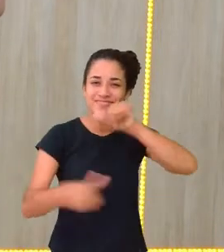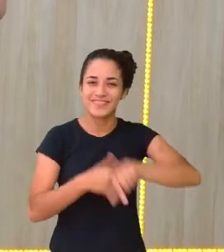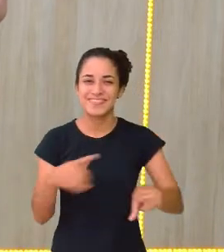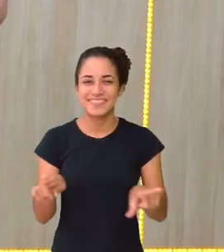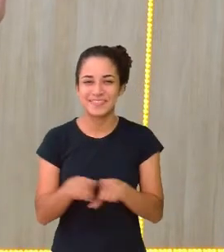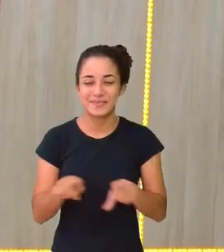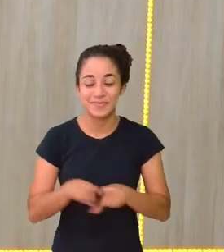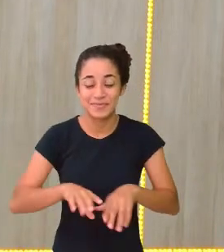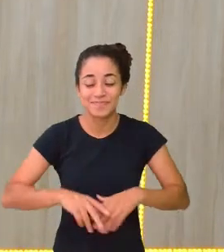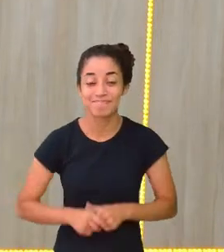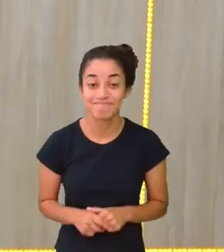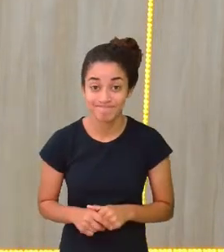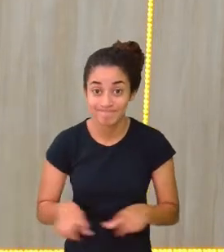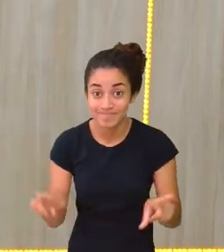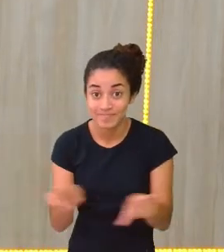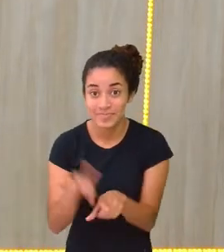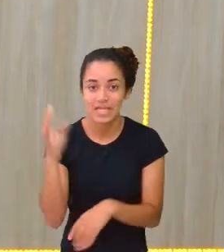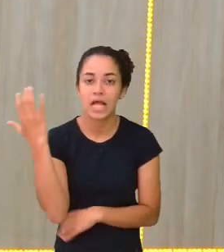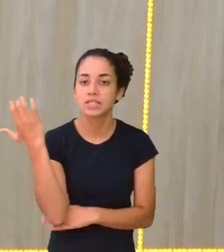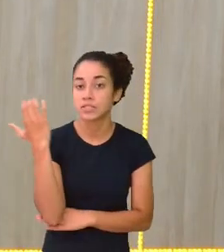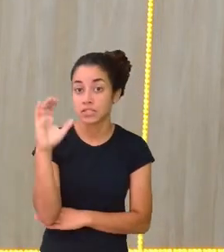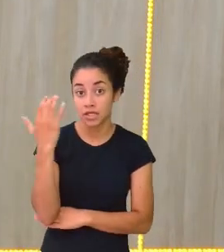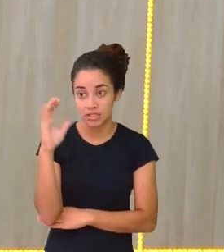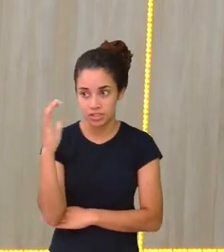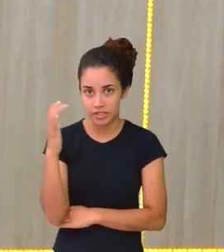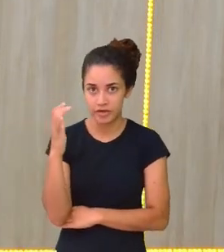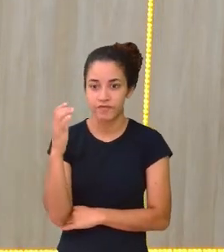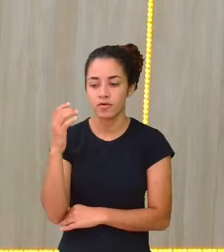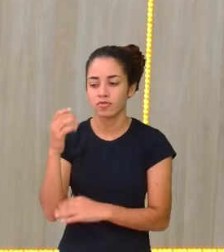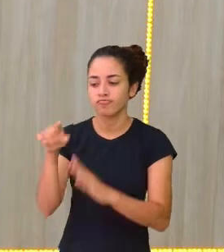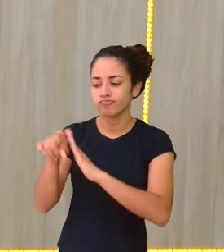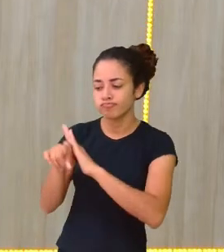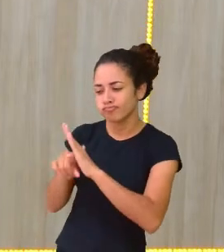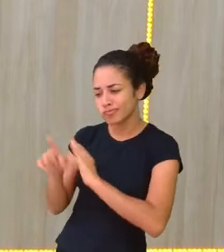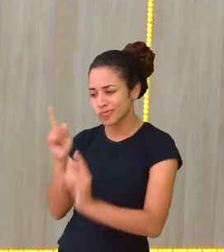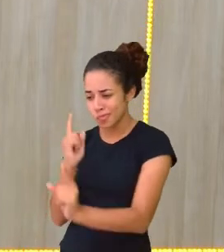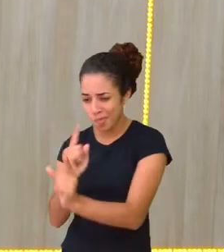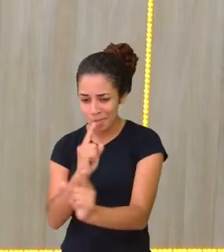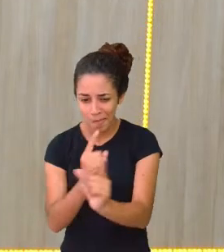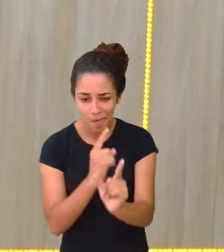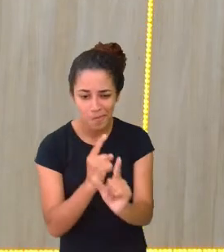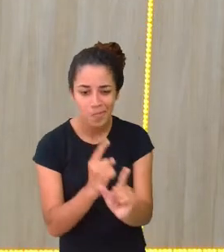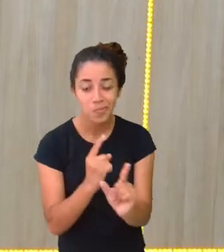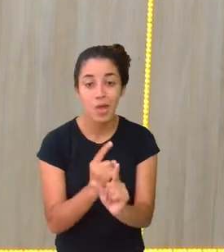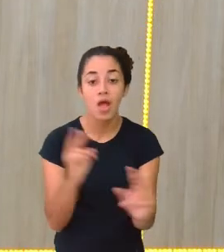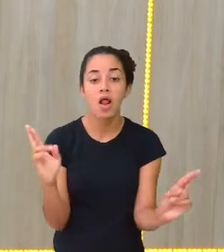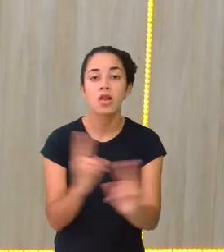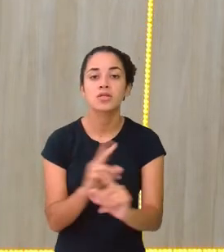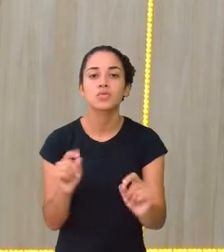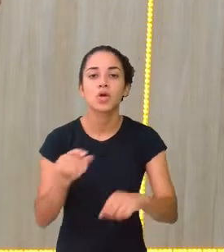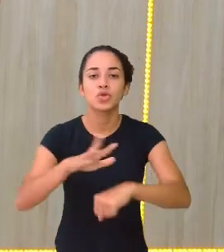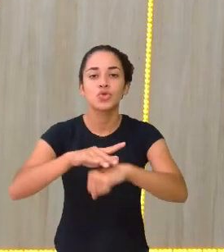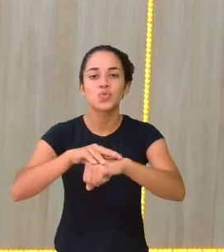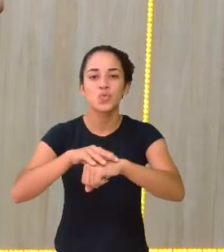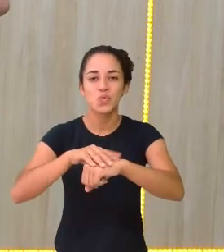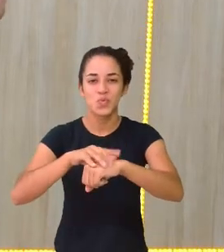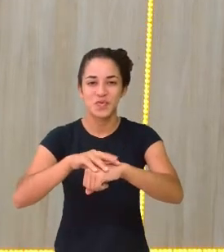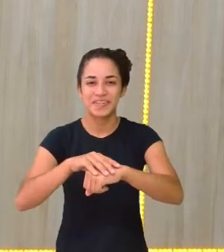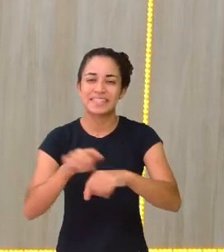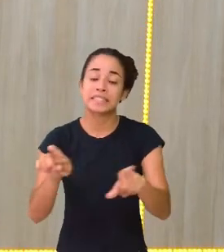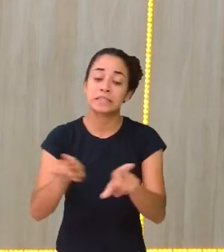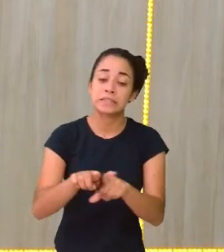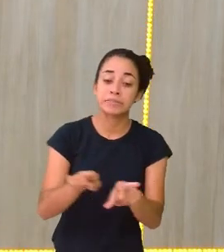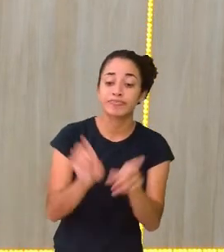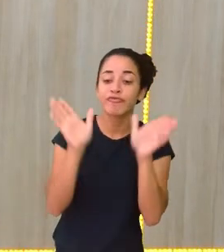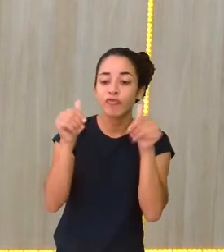ainda mais, gente, a questão científica, como foi colocado aí, as novas descobertas em relação às doenças e também no que diz